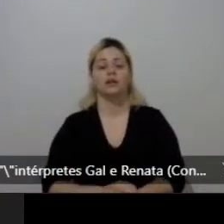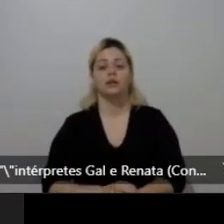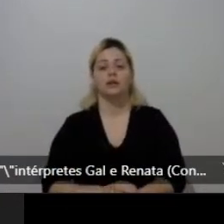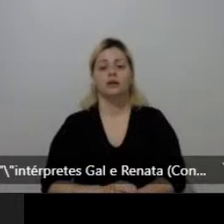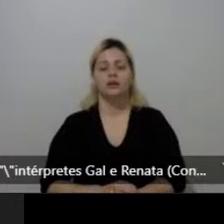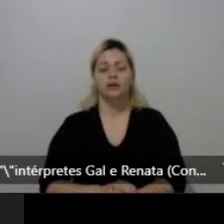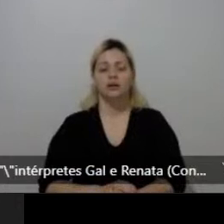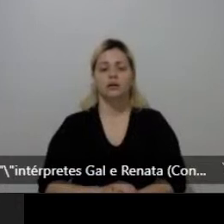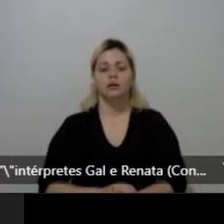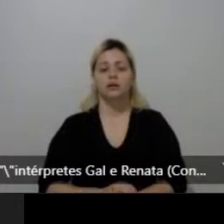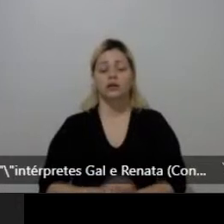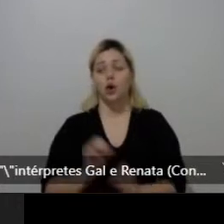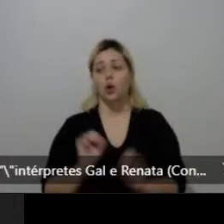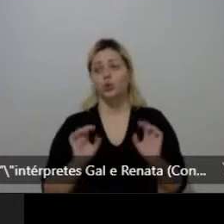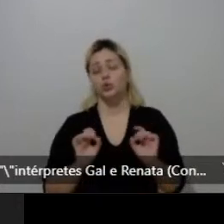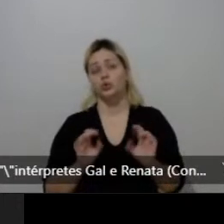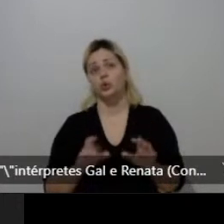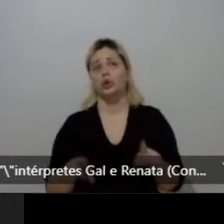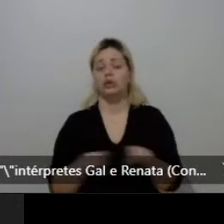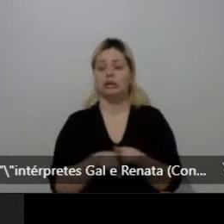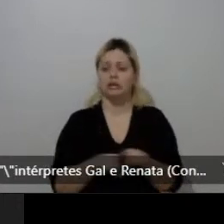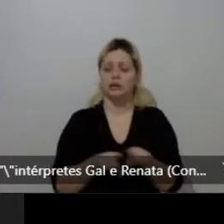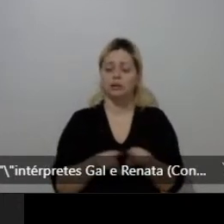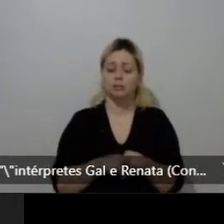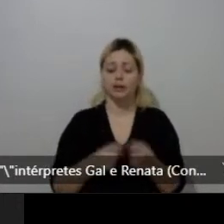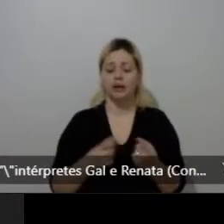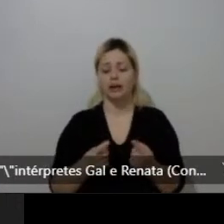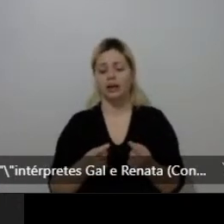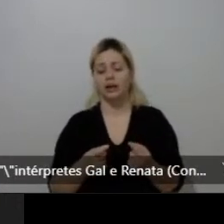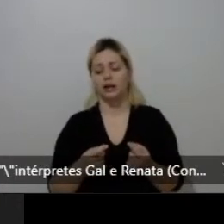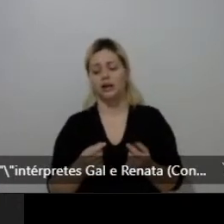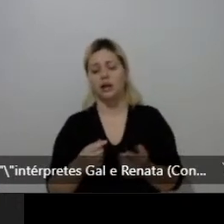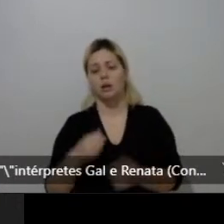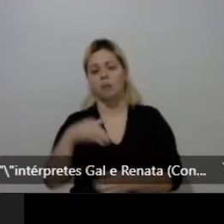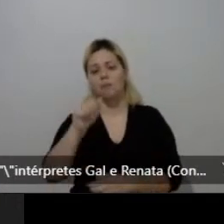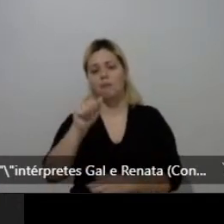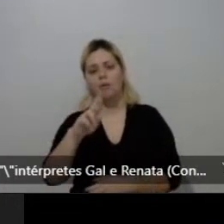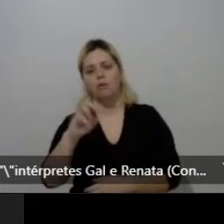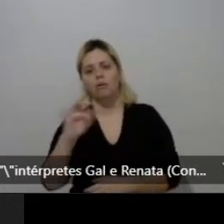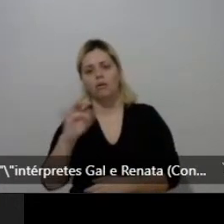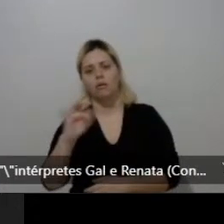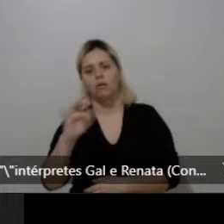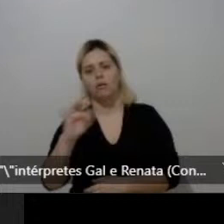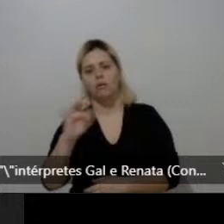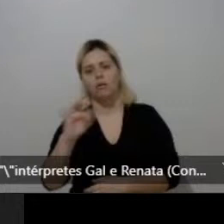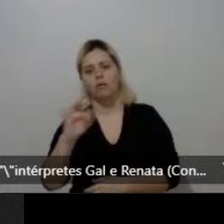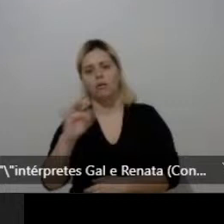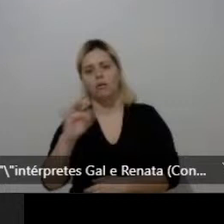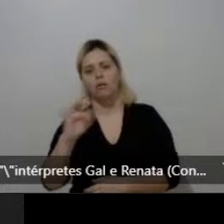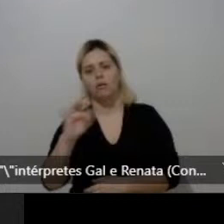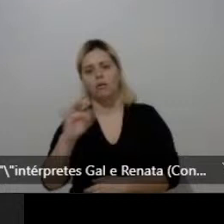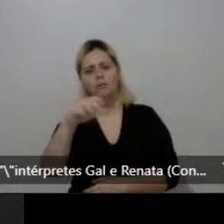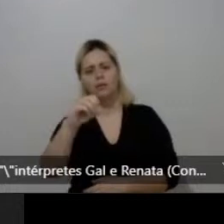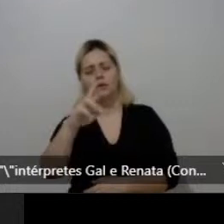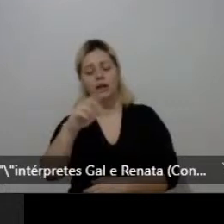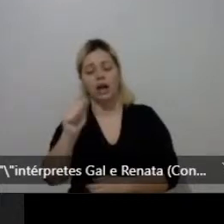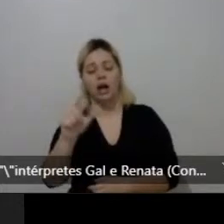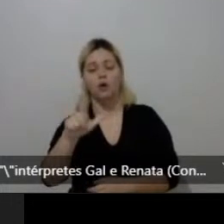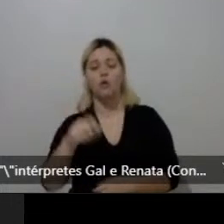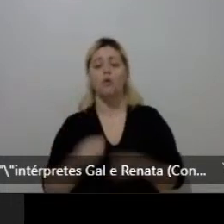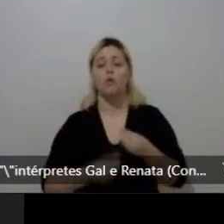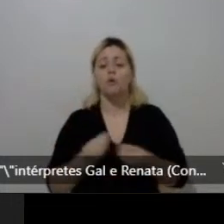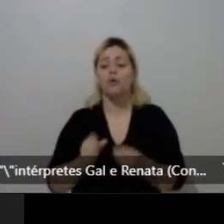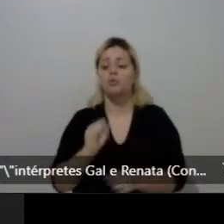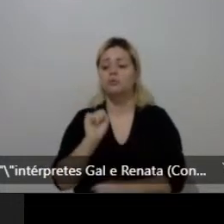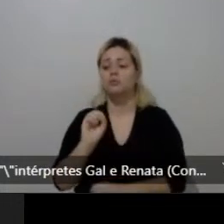do Sol. Só que ali também se criou a tese do marco temporal, né, que é um problema, como se os indígenas só